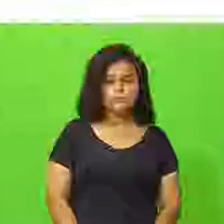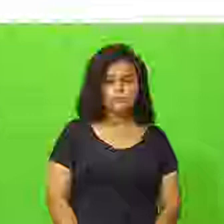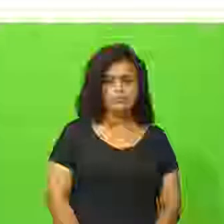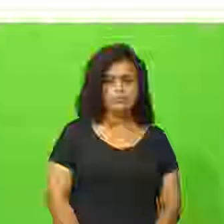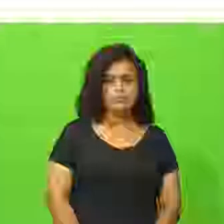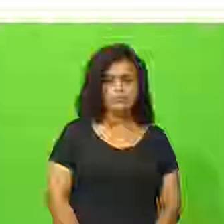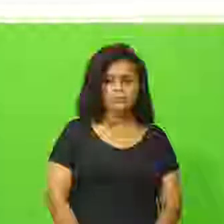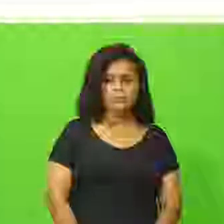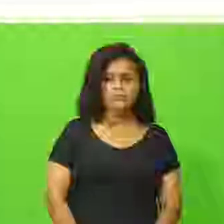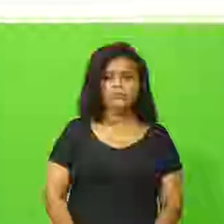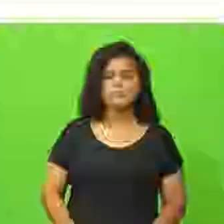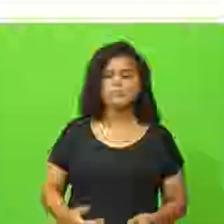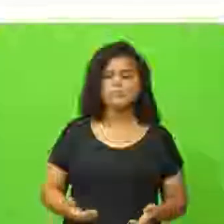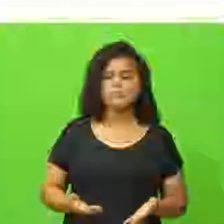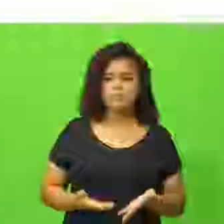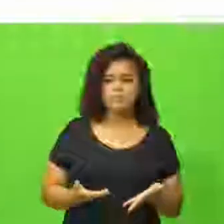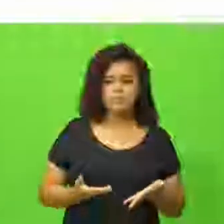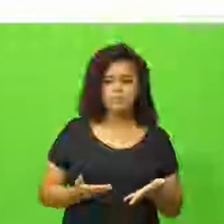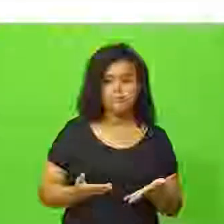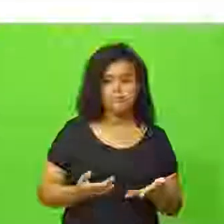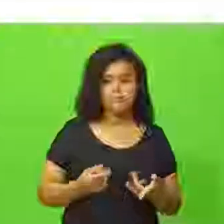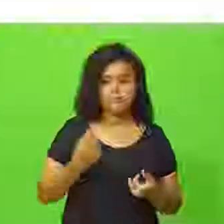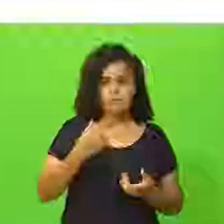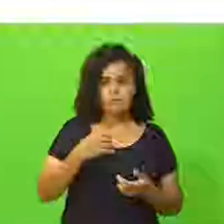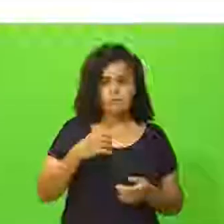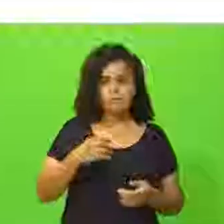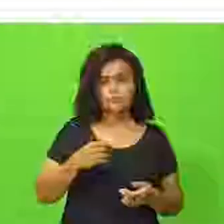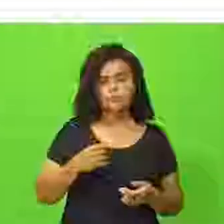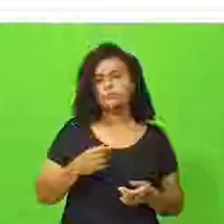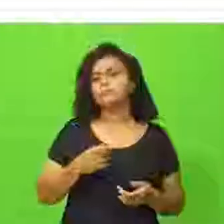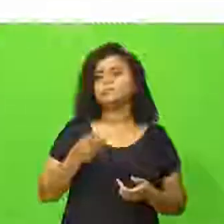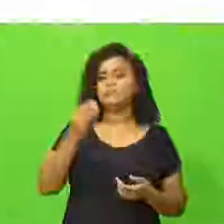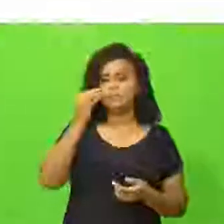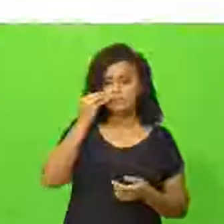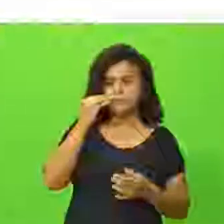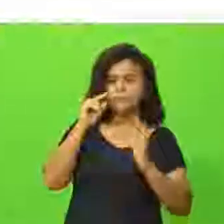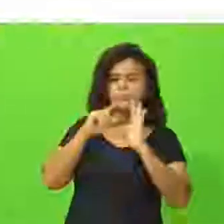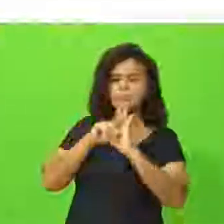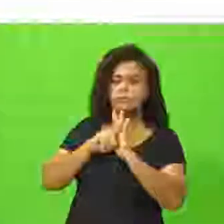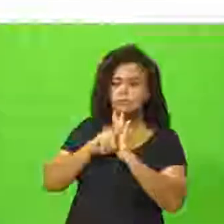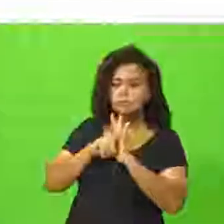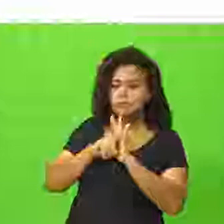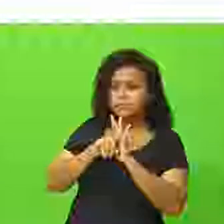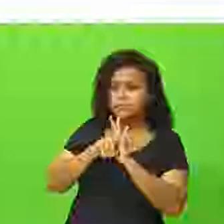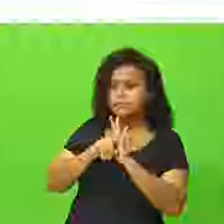Tá? Continuando aí, pessoal. Vamos analisar o mapa.